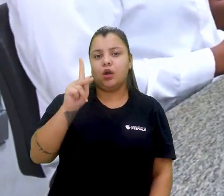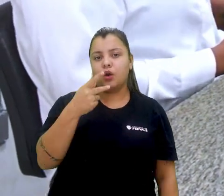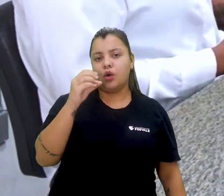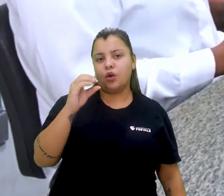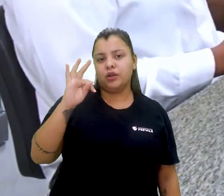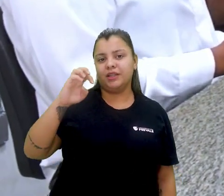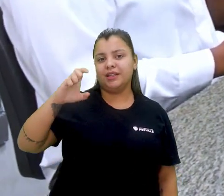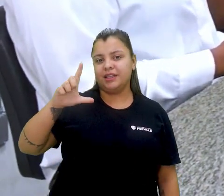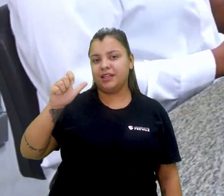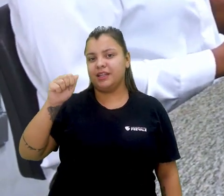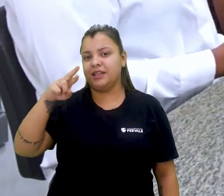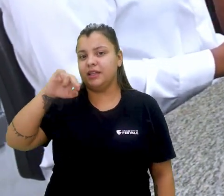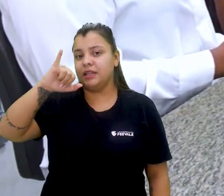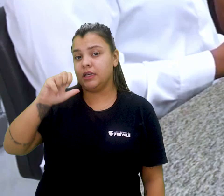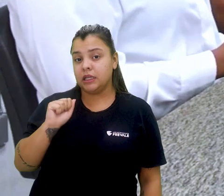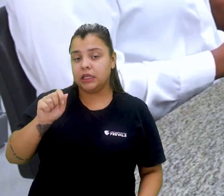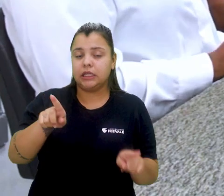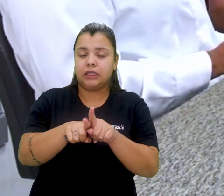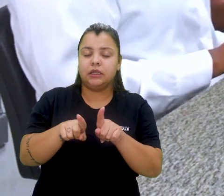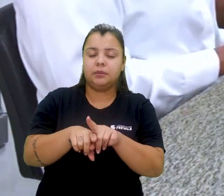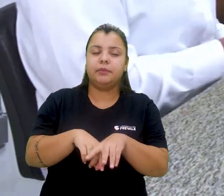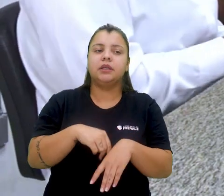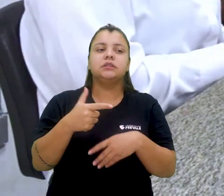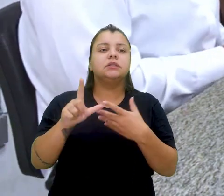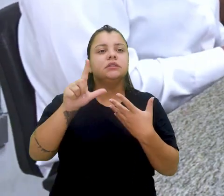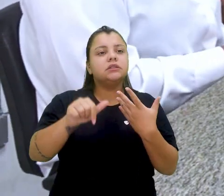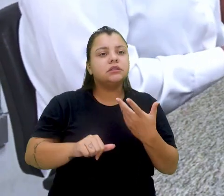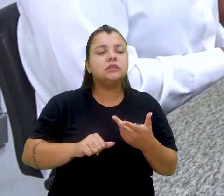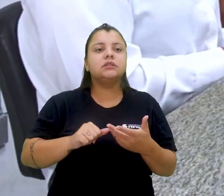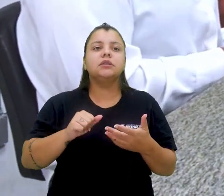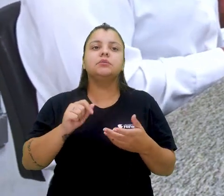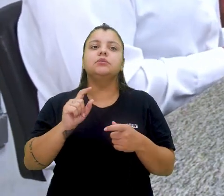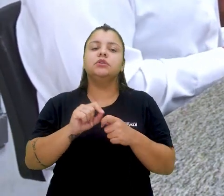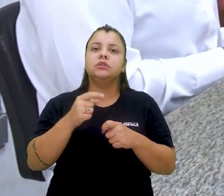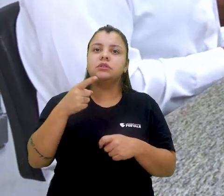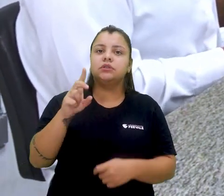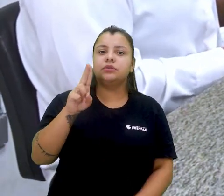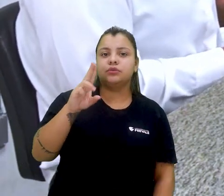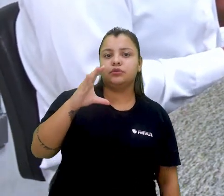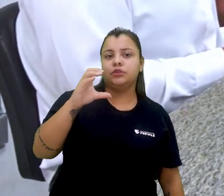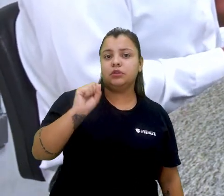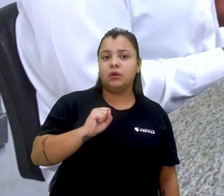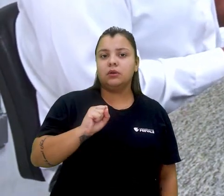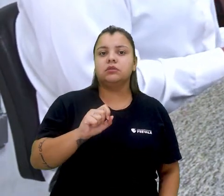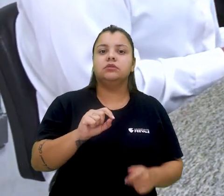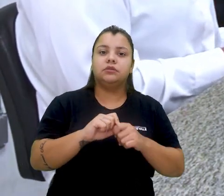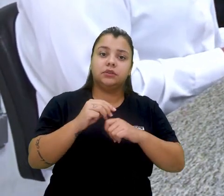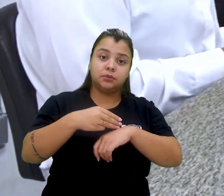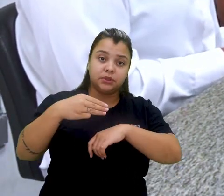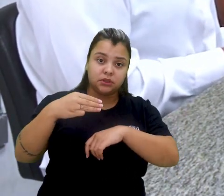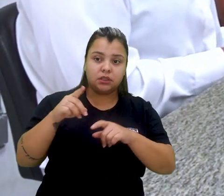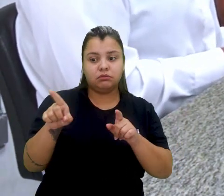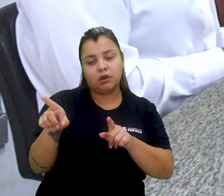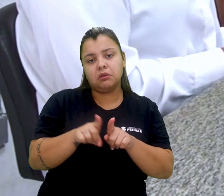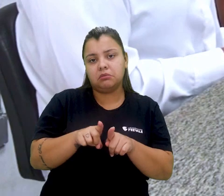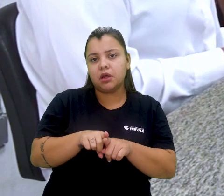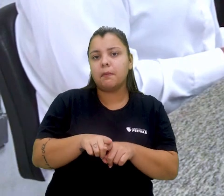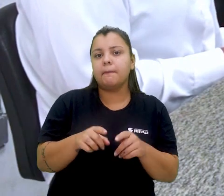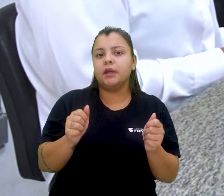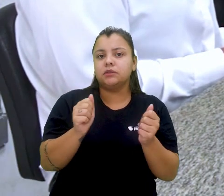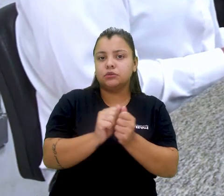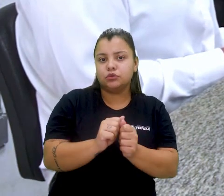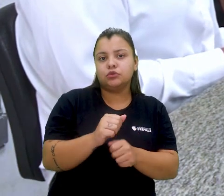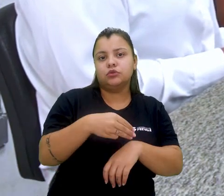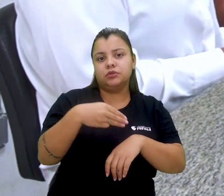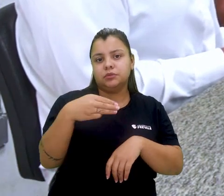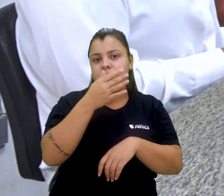trajetória que caminhou meio que junto assim depois eu fui pr pra ux fui fazer o mestrado lá Ela também já tava fazendo mestrado aqui